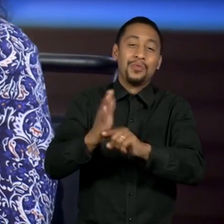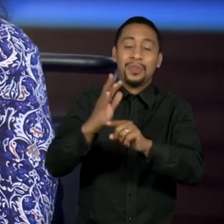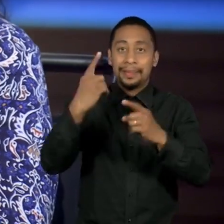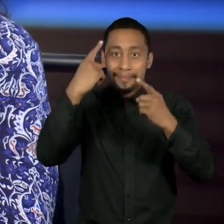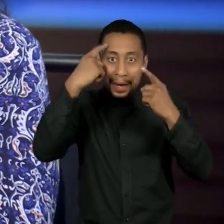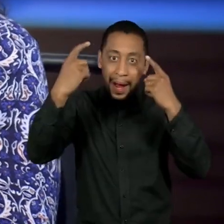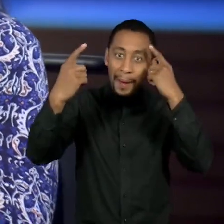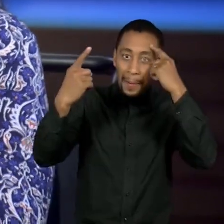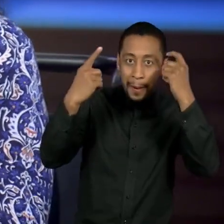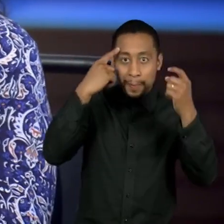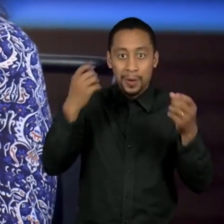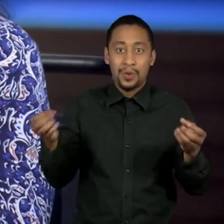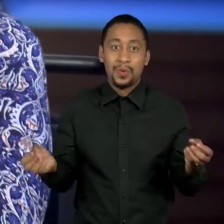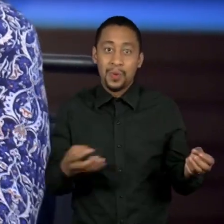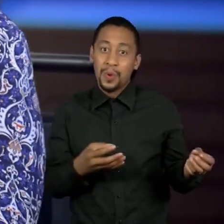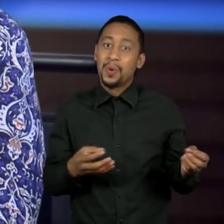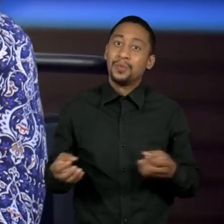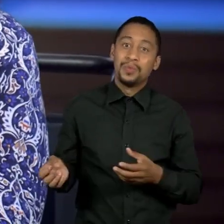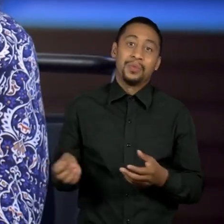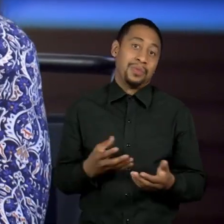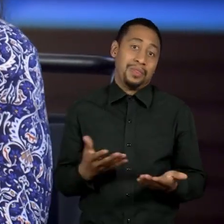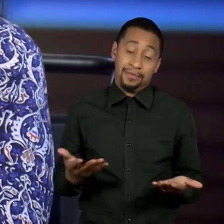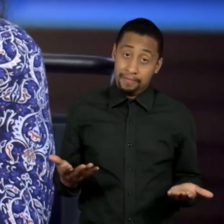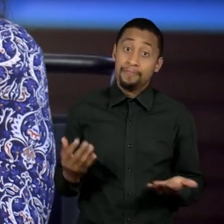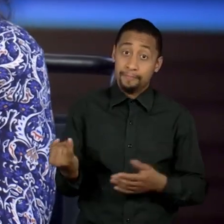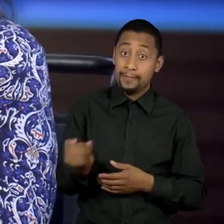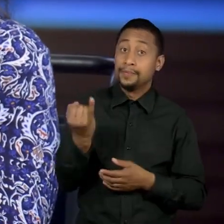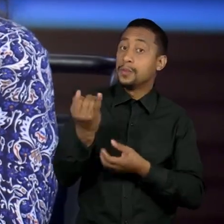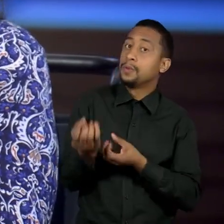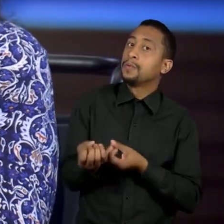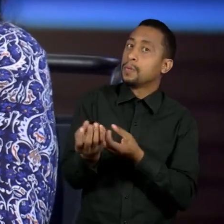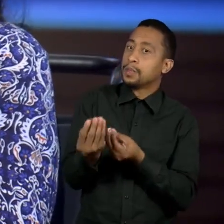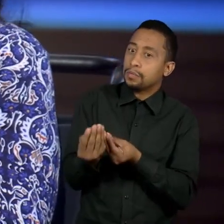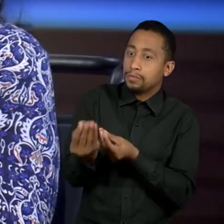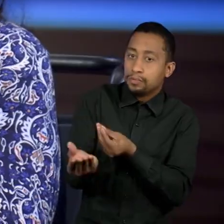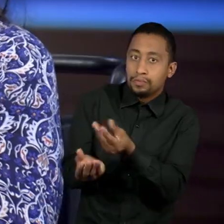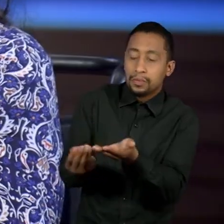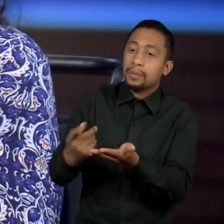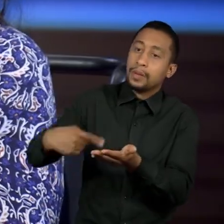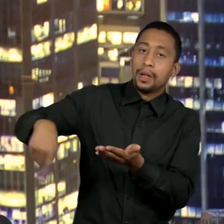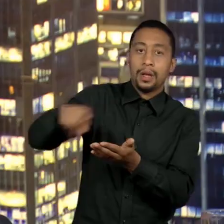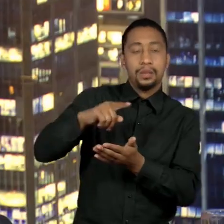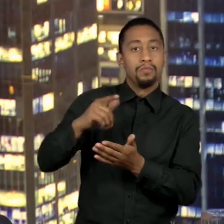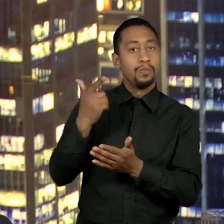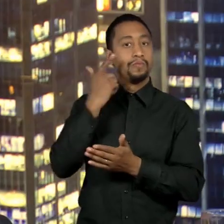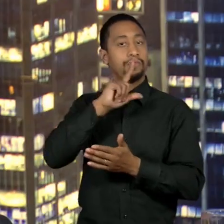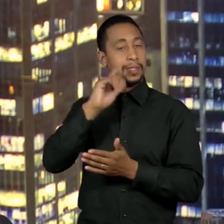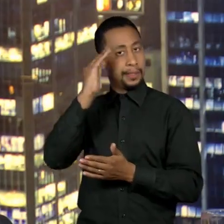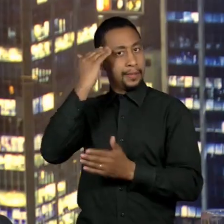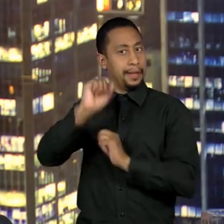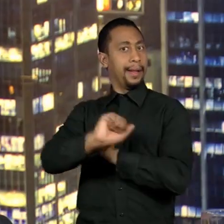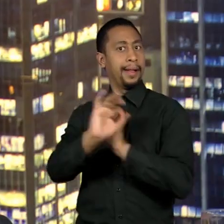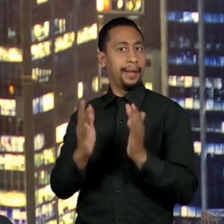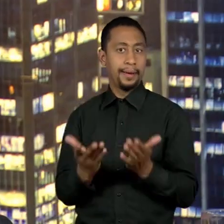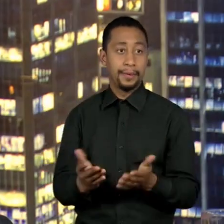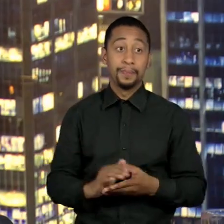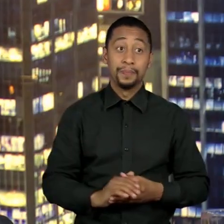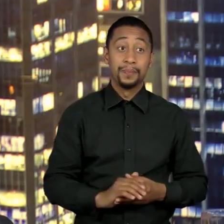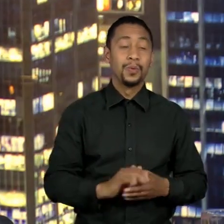outros termos... Não estão causando crise nenhuma. Exatamente. Até como a Beatriz disse, né, toda a potencialidade dessa população que